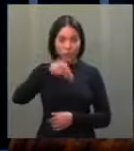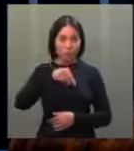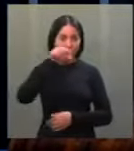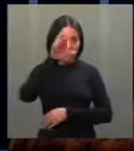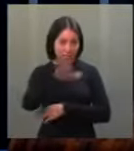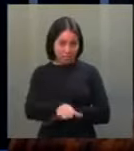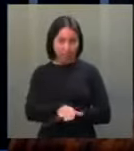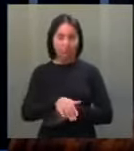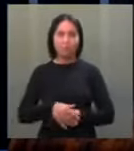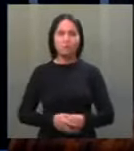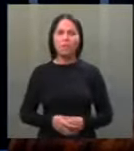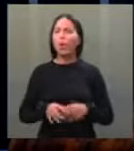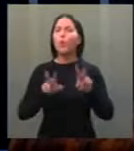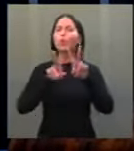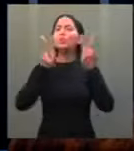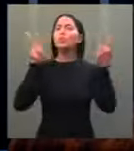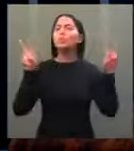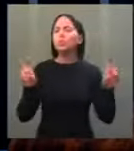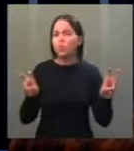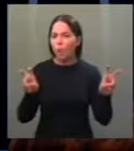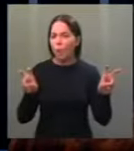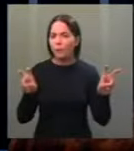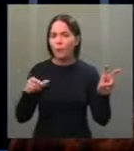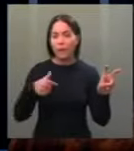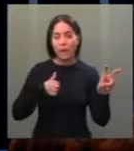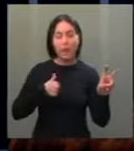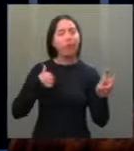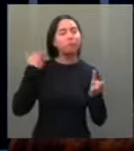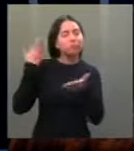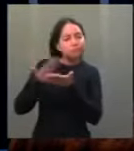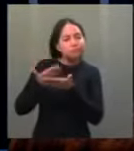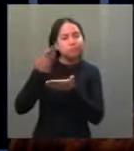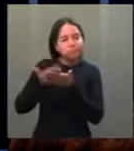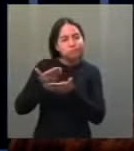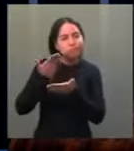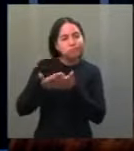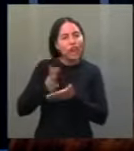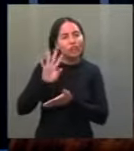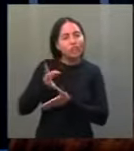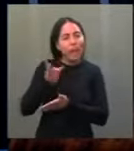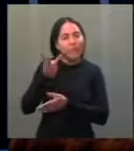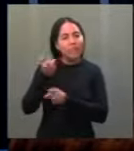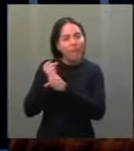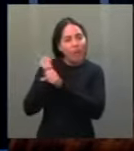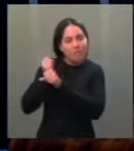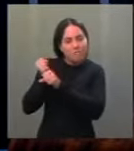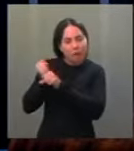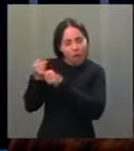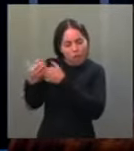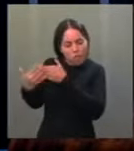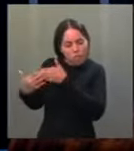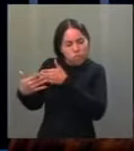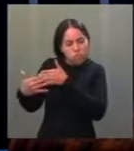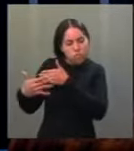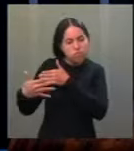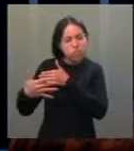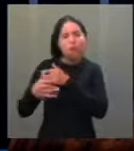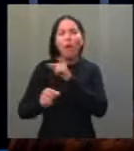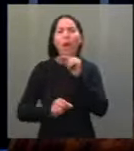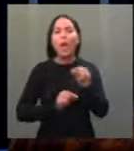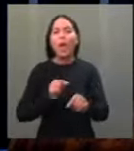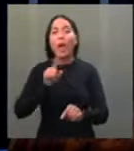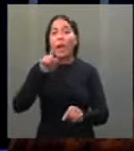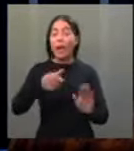de um assunto sobre o qual eu tenho me debruçado durante os últimos 3 anos, na condição de relator, que é a PEC